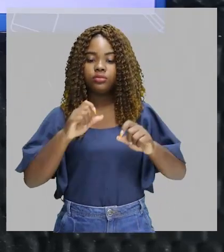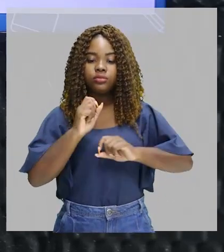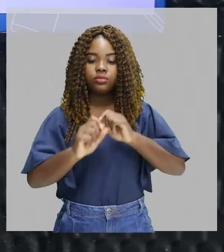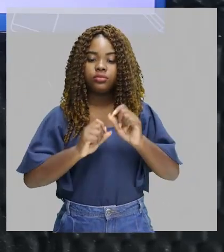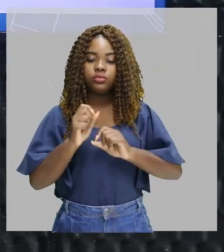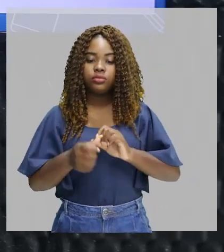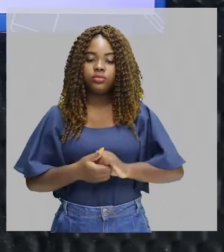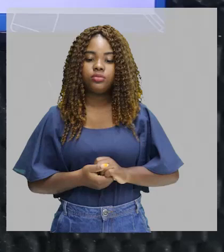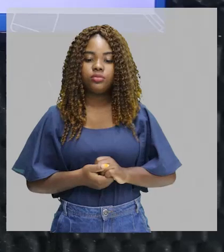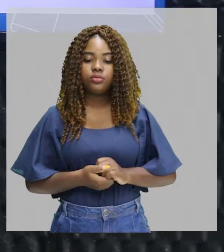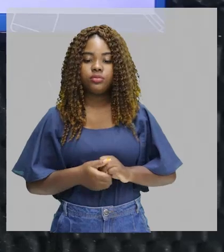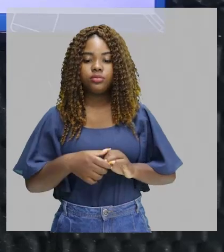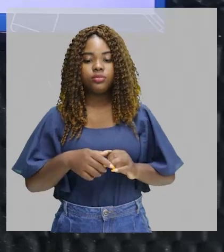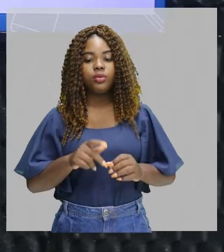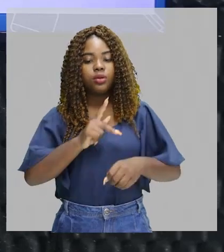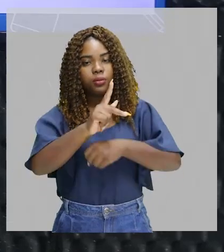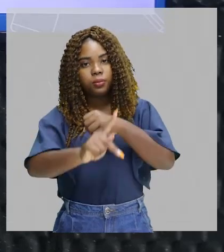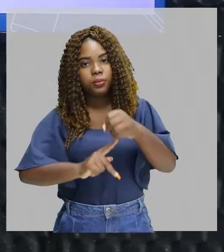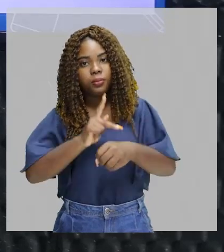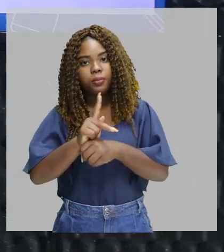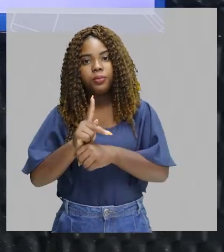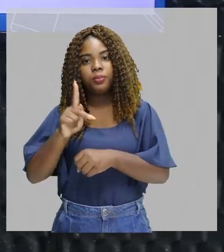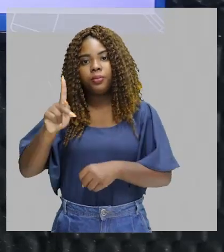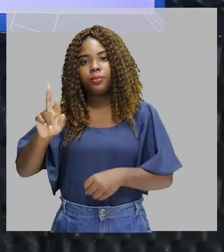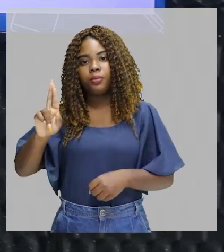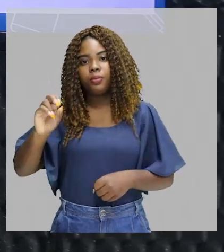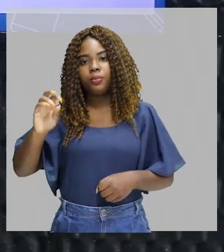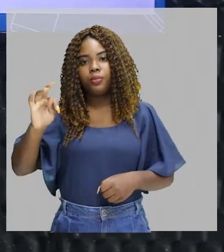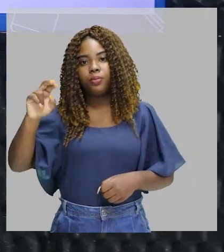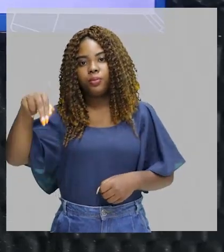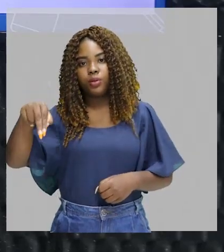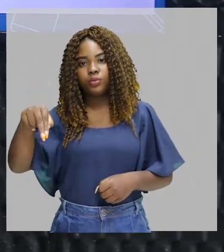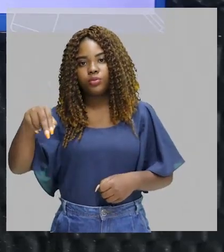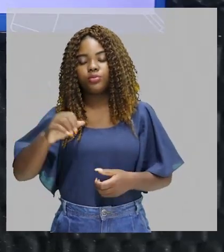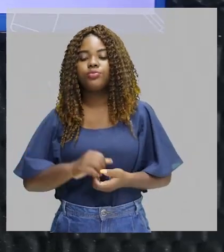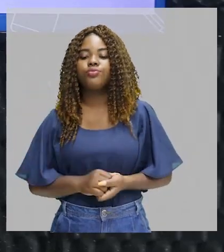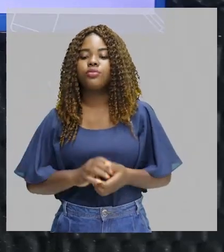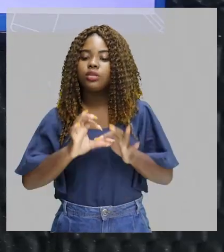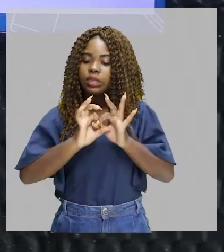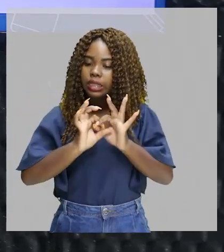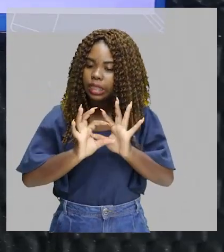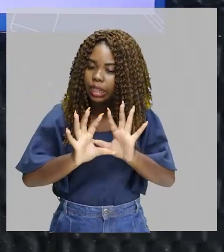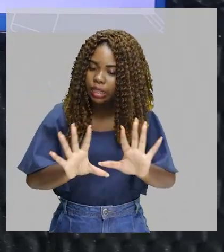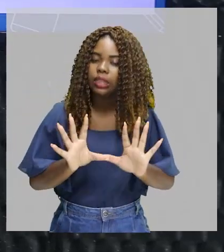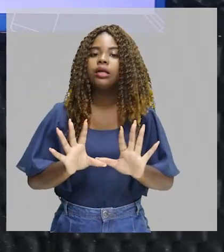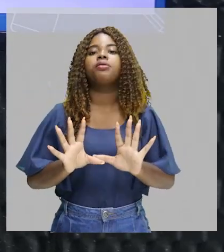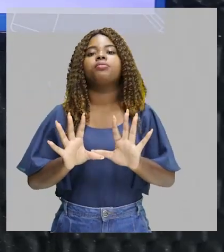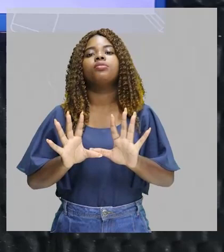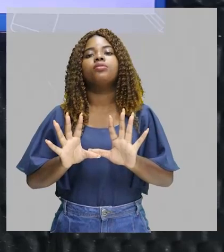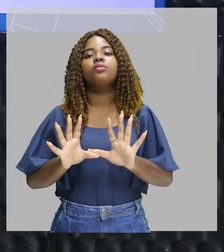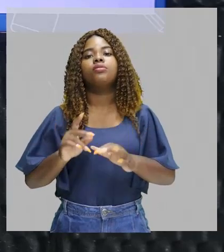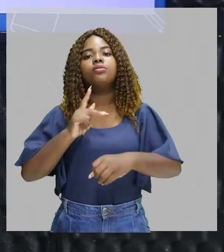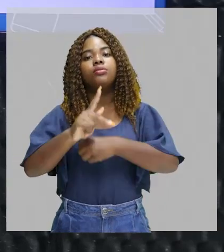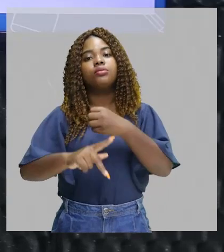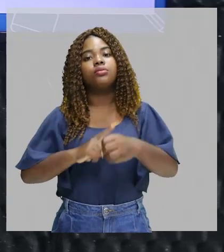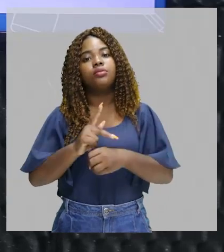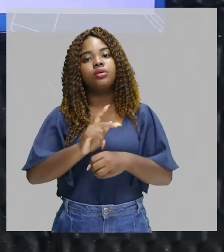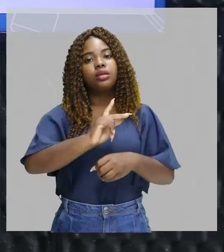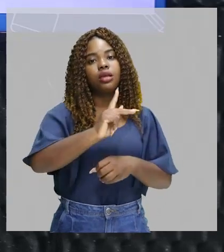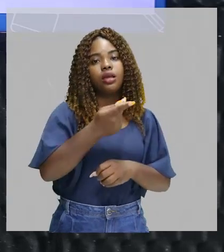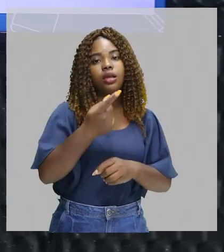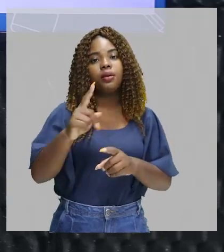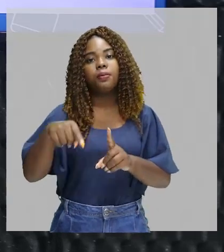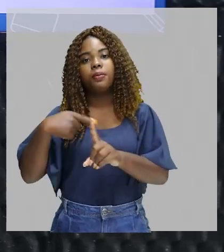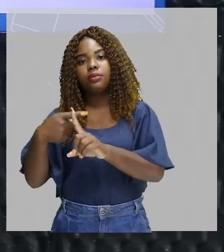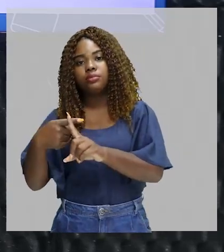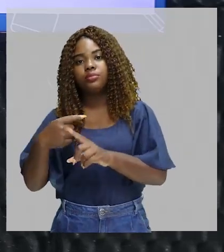ceder prótons, capaz de liberar prótons, liberar H+,